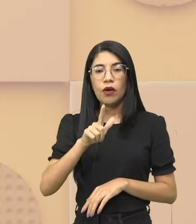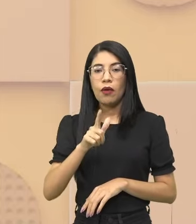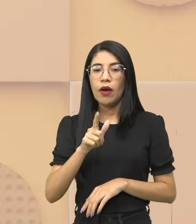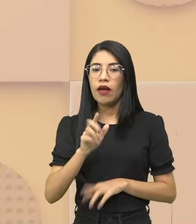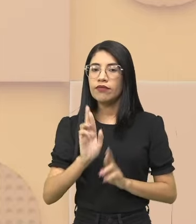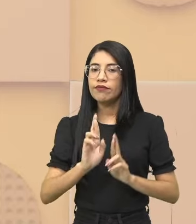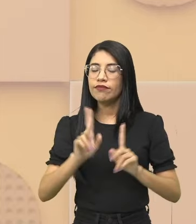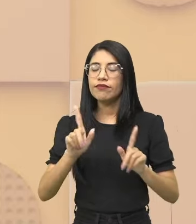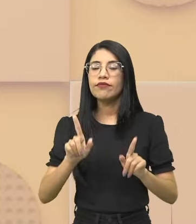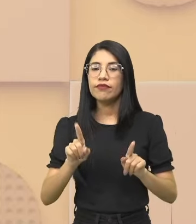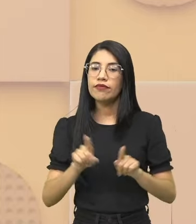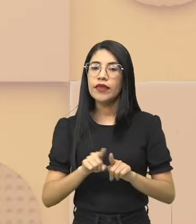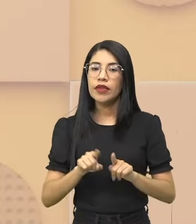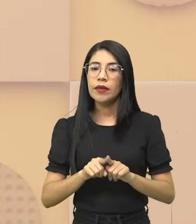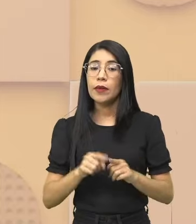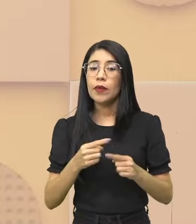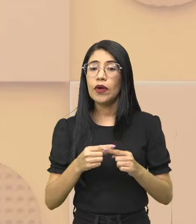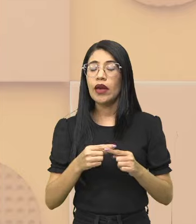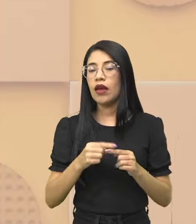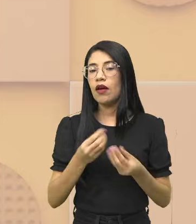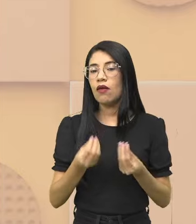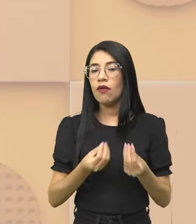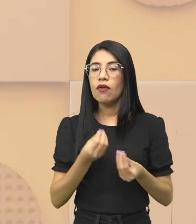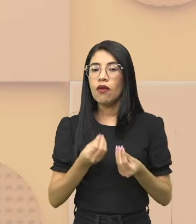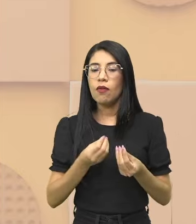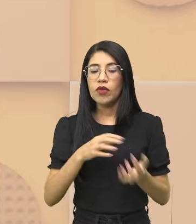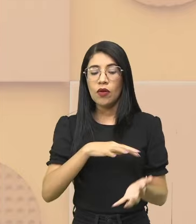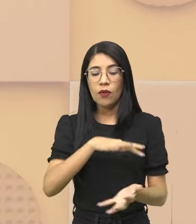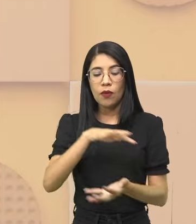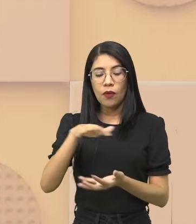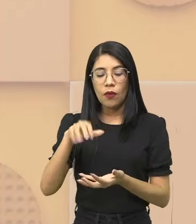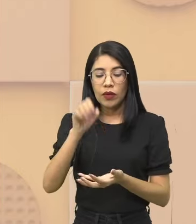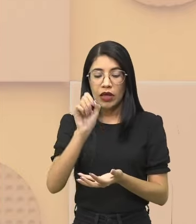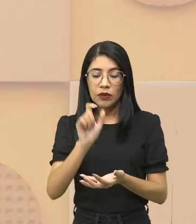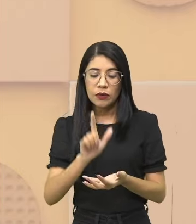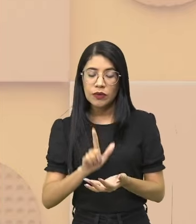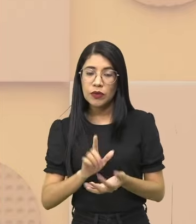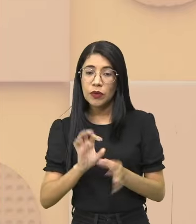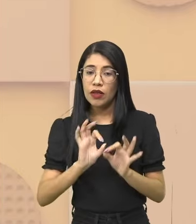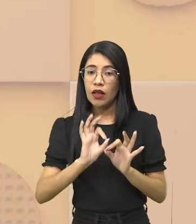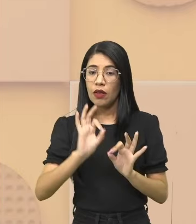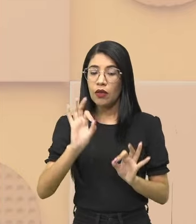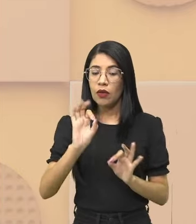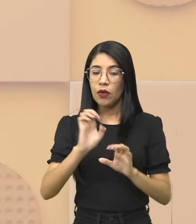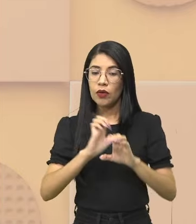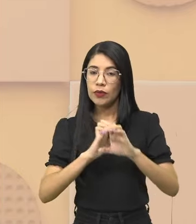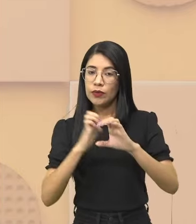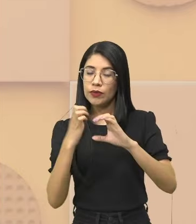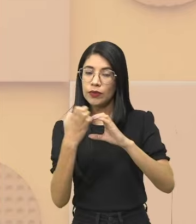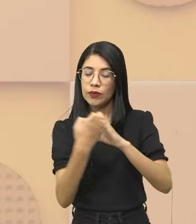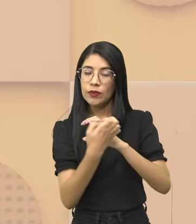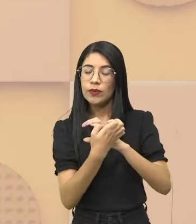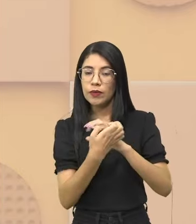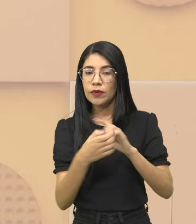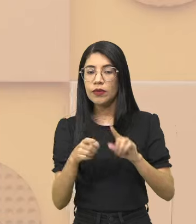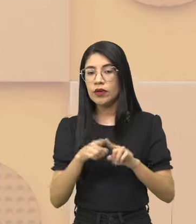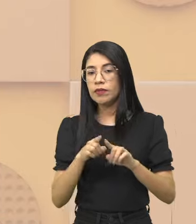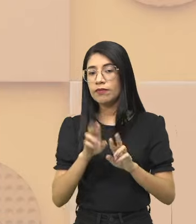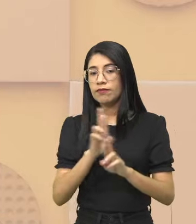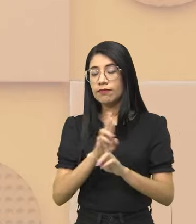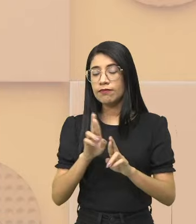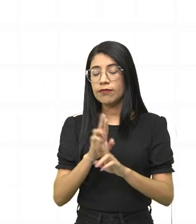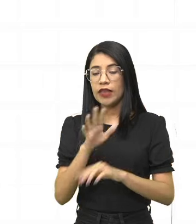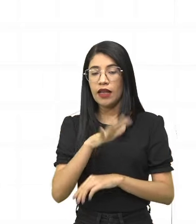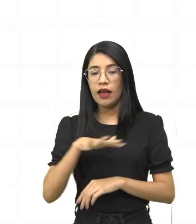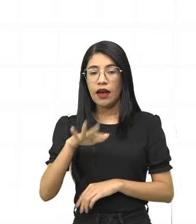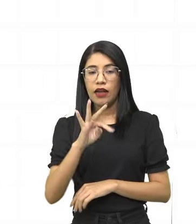diferenciada, pois está na posição mais ao sul, mais distante da linha do Equador e também com relação à zona